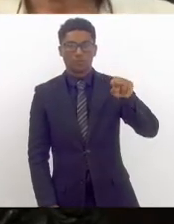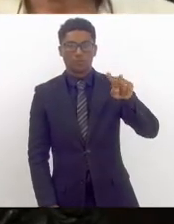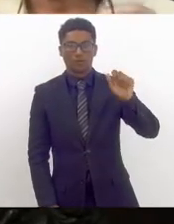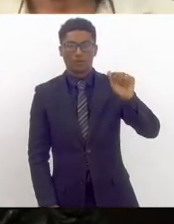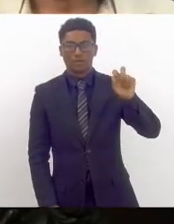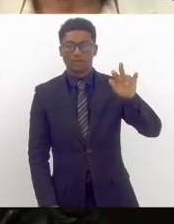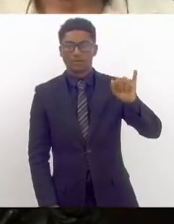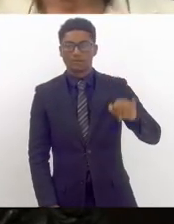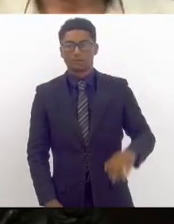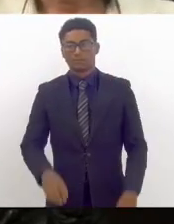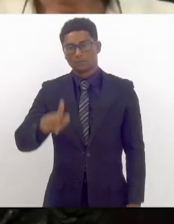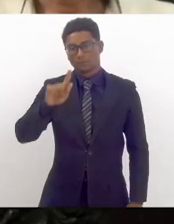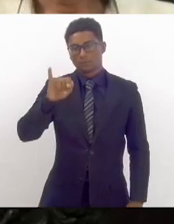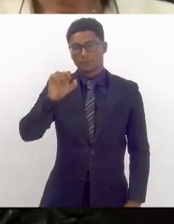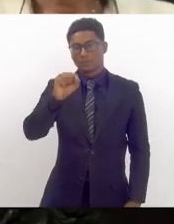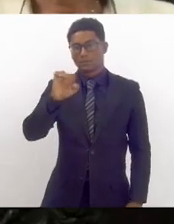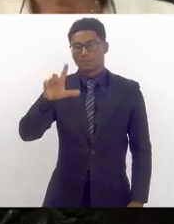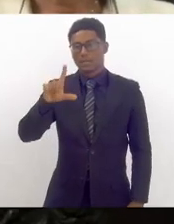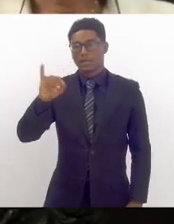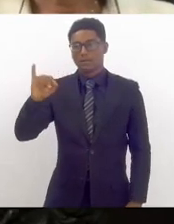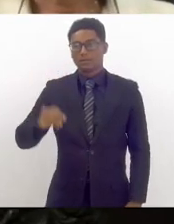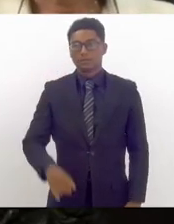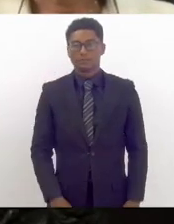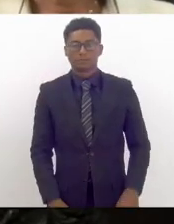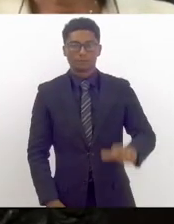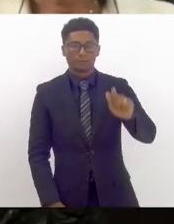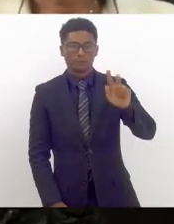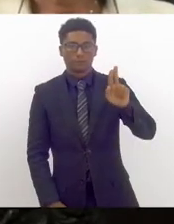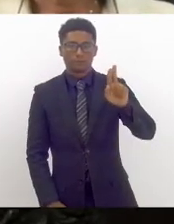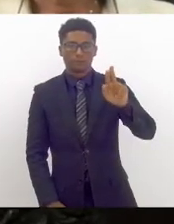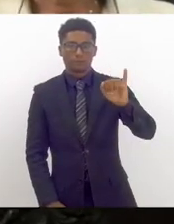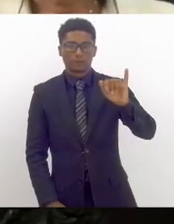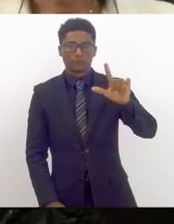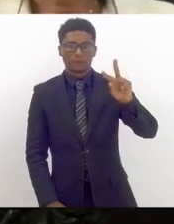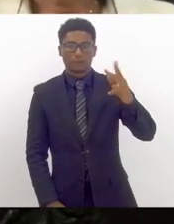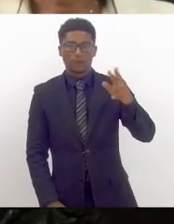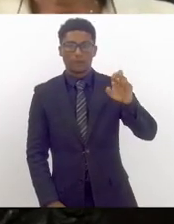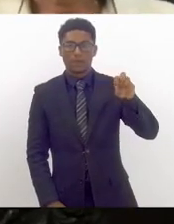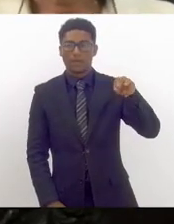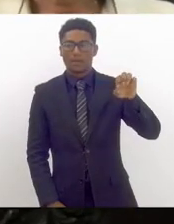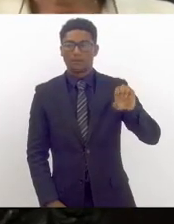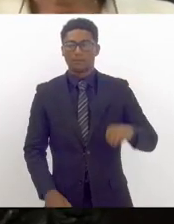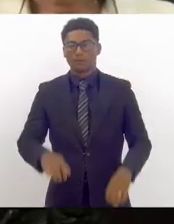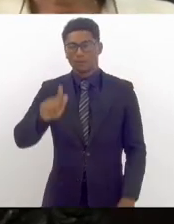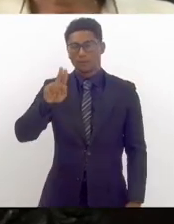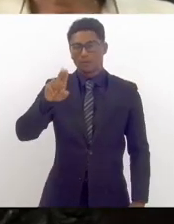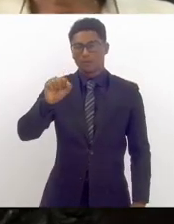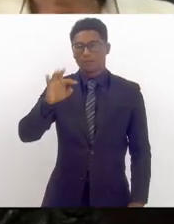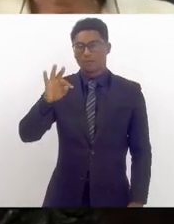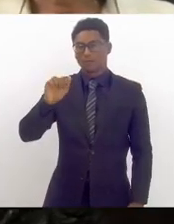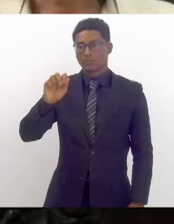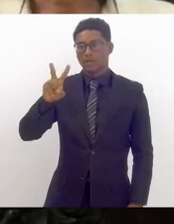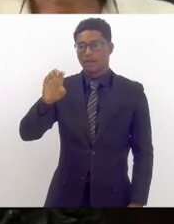Ratinho, Gisele Monteiro, Guilherme Schleder, Gustavo Tutuca,